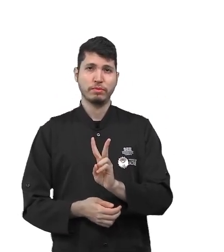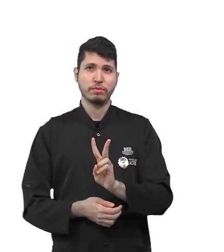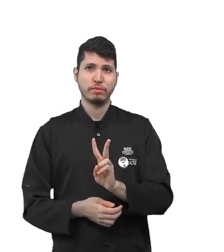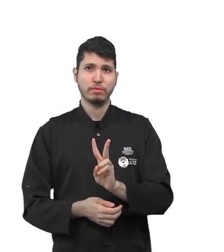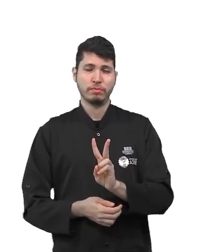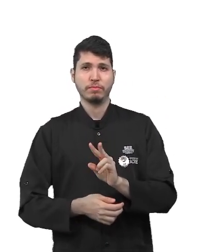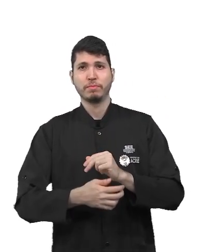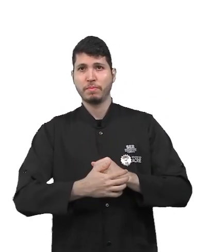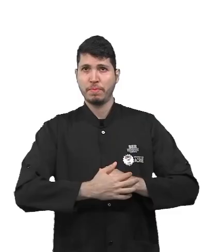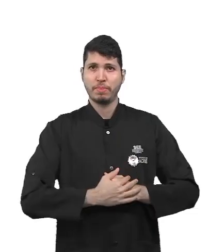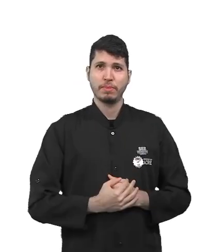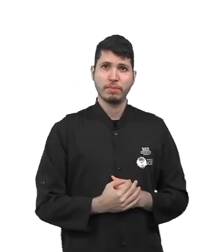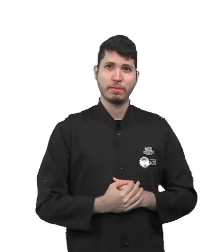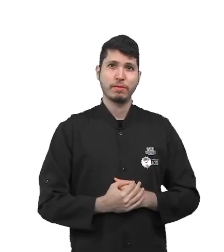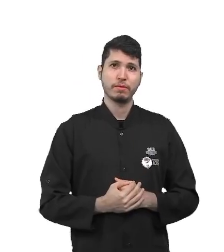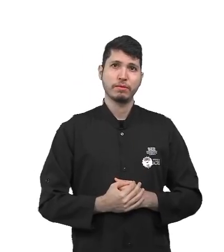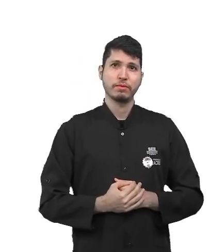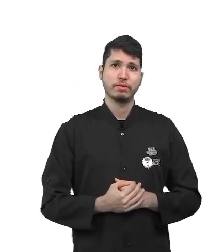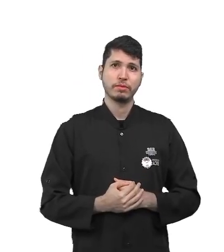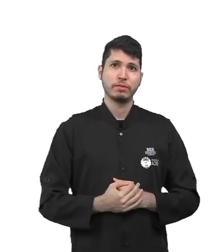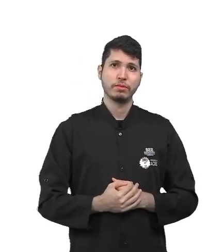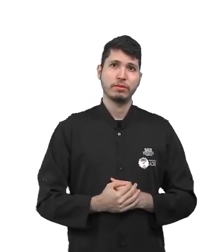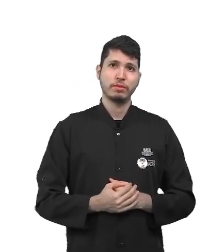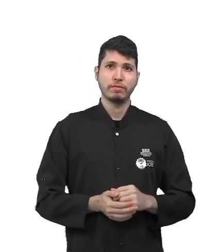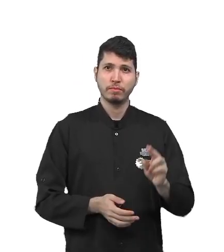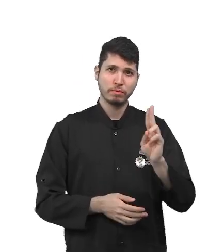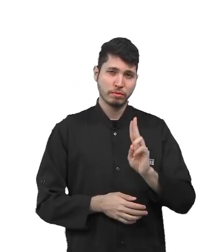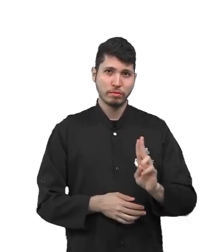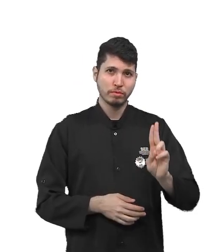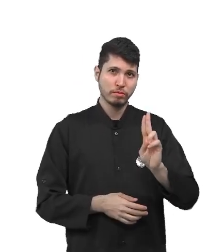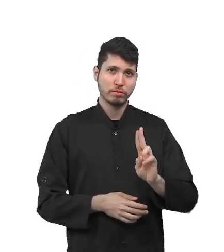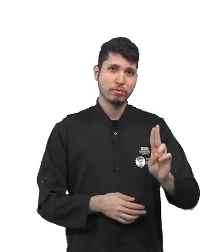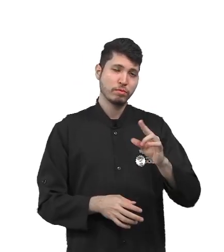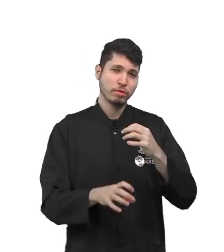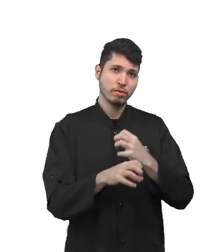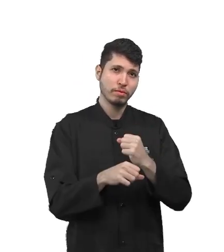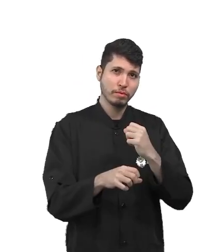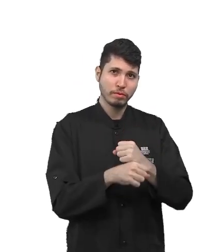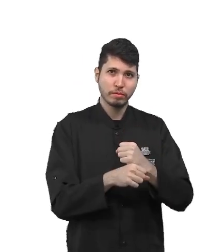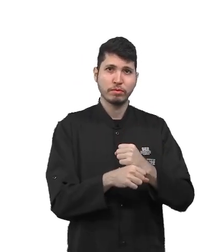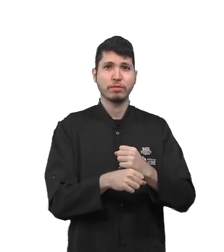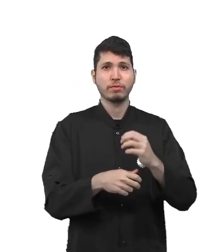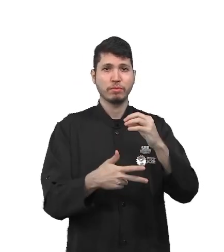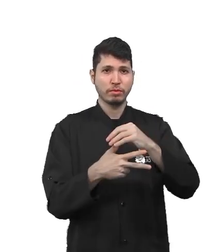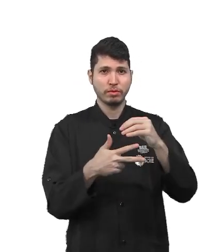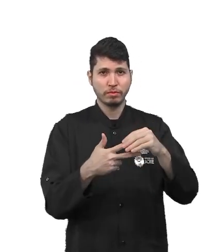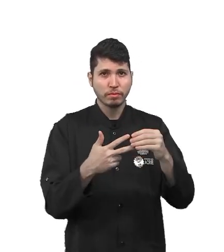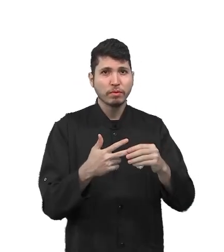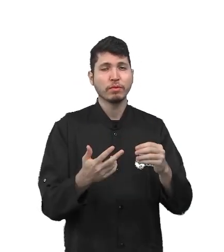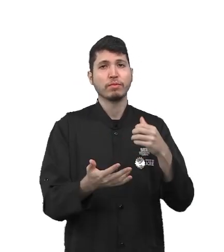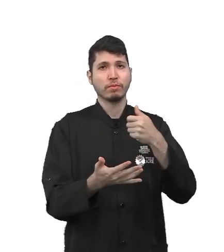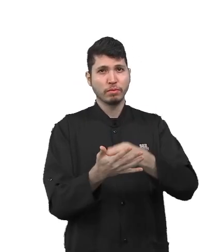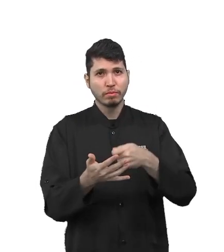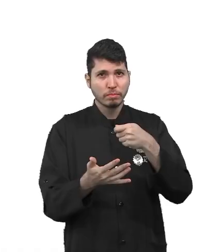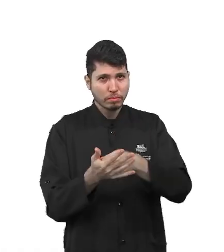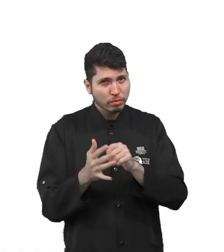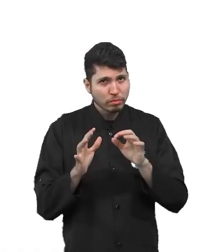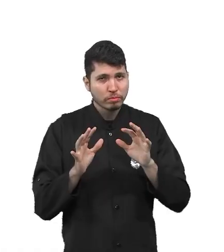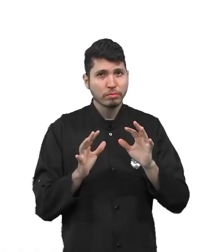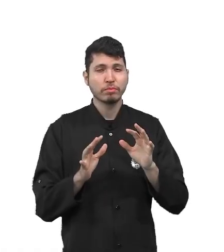Essas coordenadas aqui, ó, é que a gente vai estar usando lá no cálculo que o Enem vai estar te cobrando, ok? Então vamos